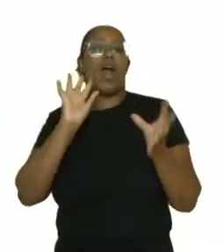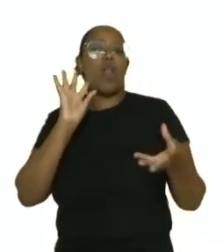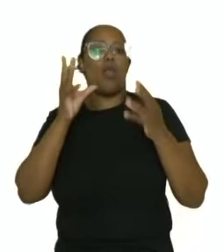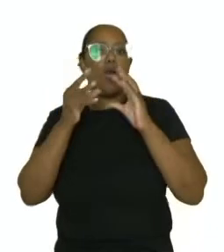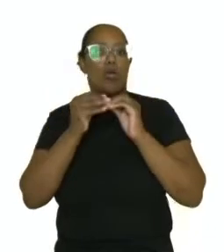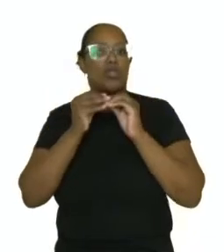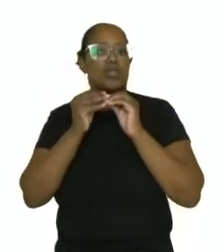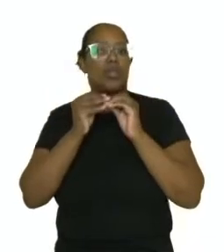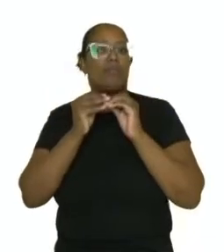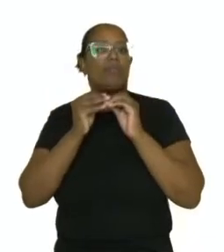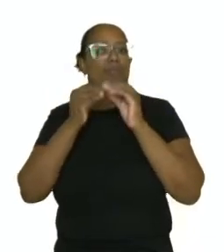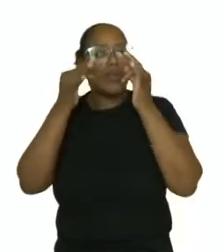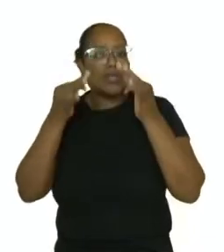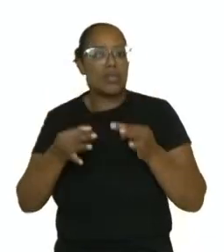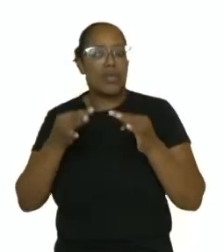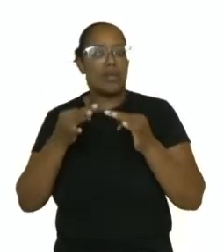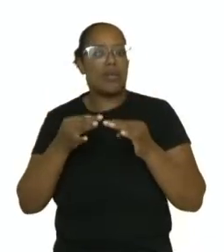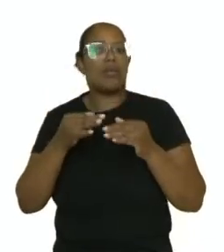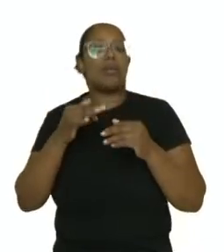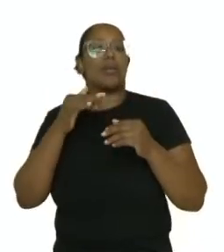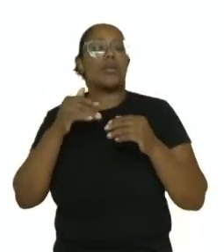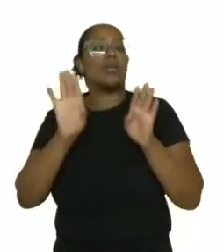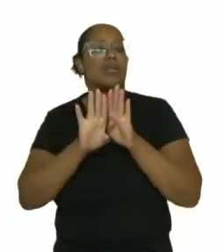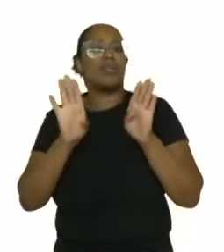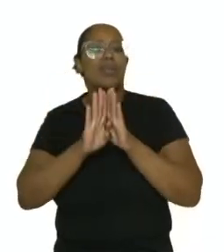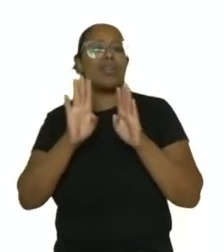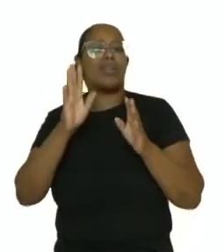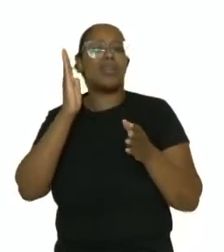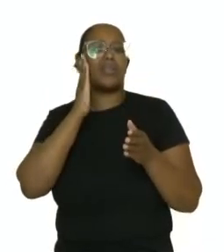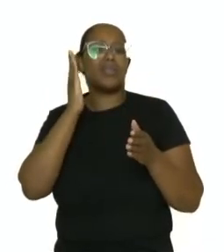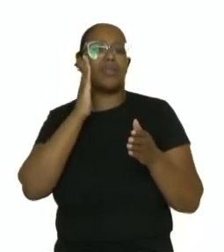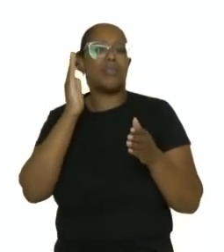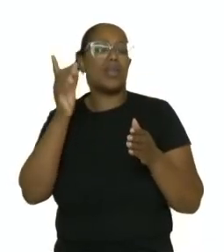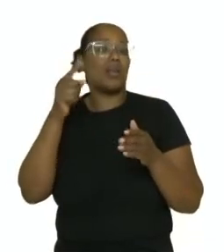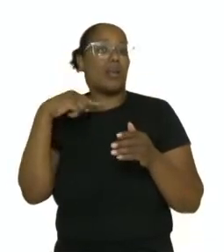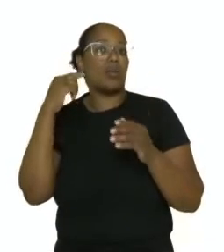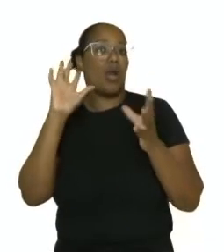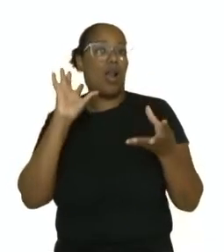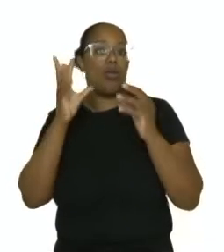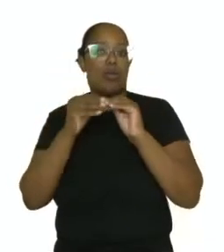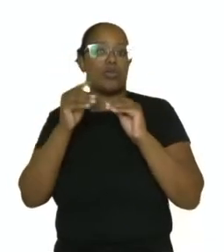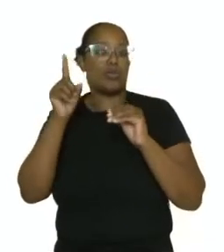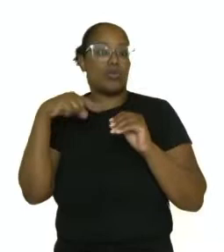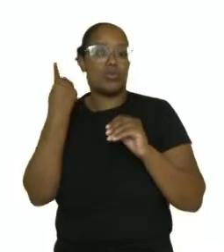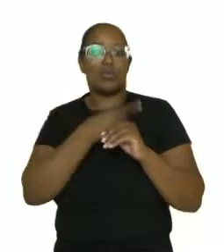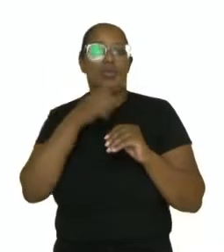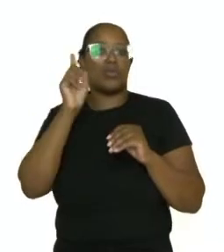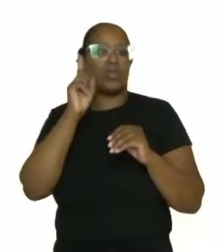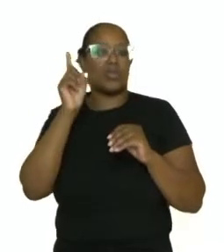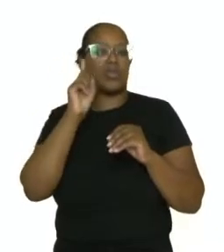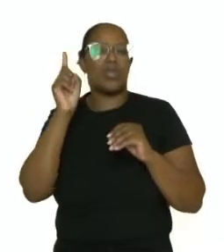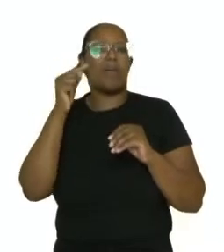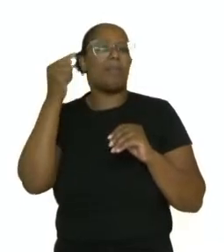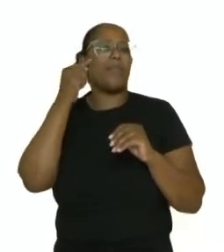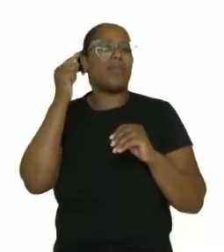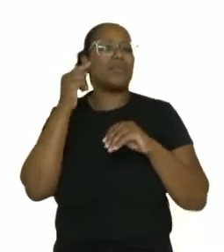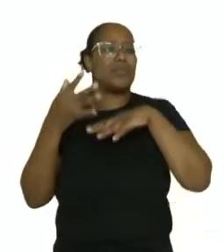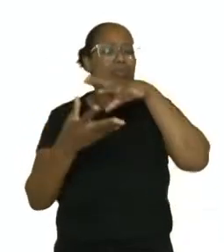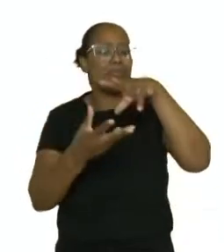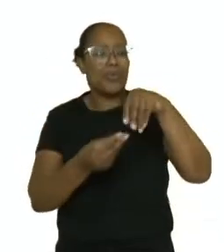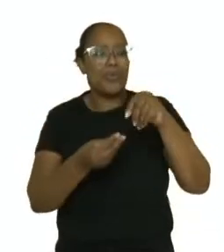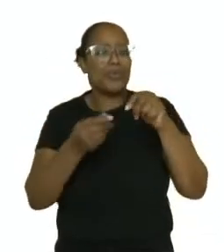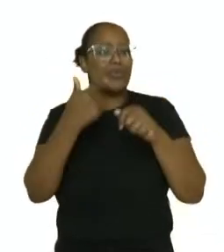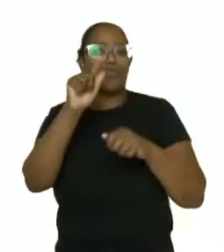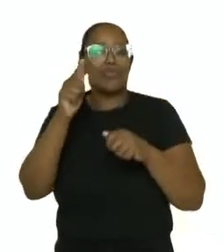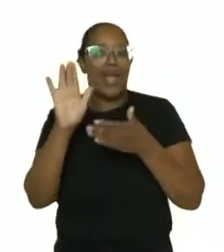e compreender a função e a atualidade da lógica em nosso dia a dia. Bom, imagine um mundo sem celulares, internet